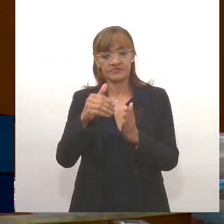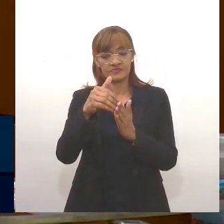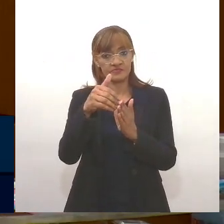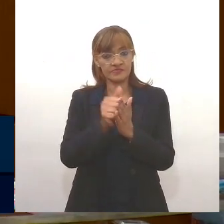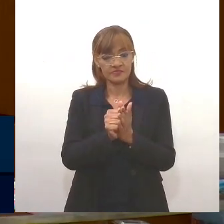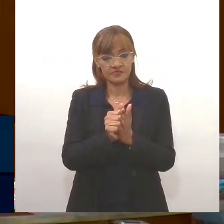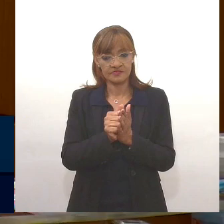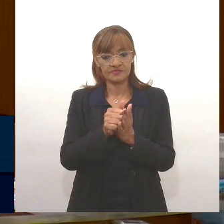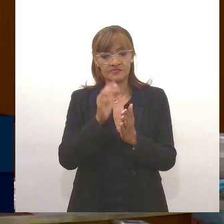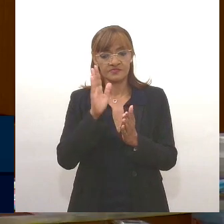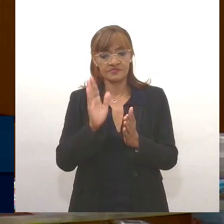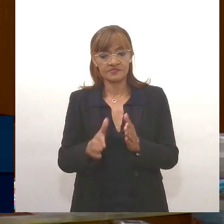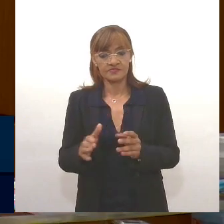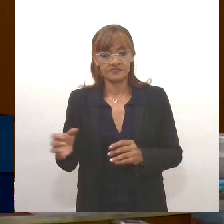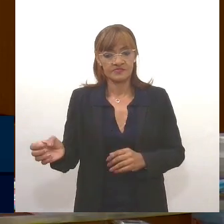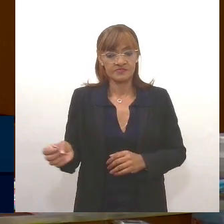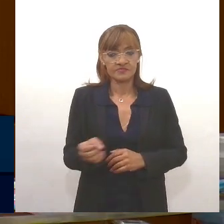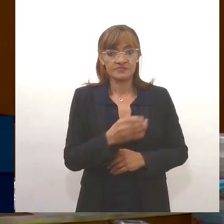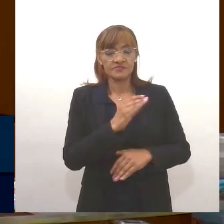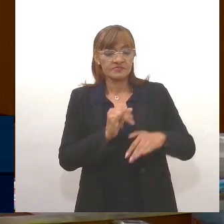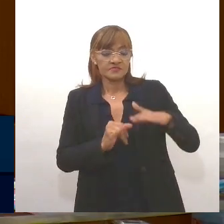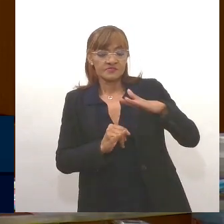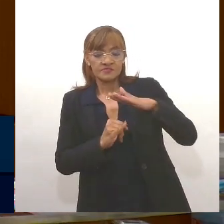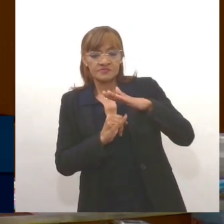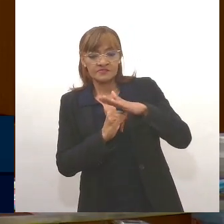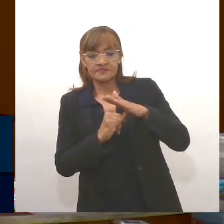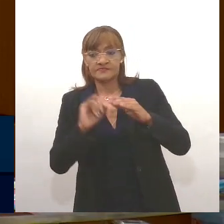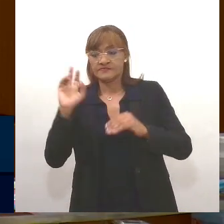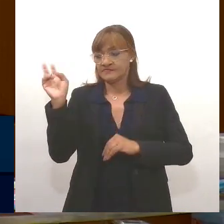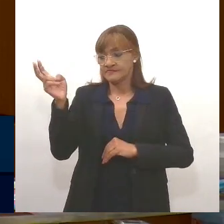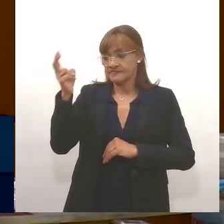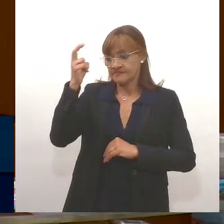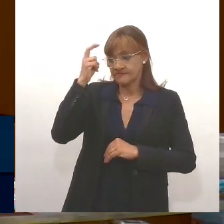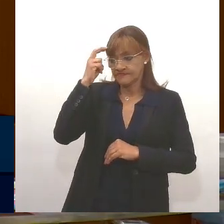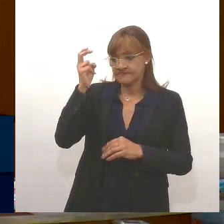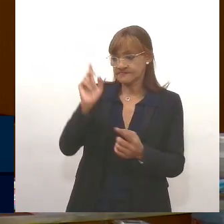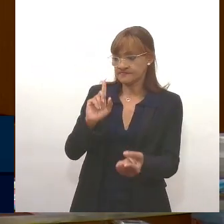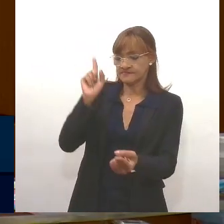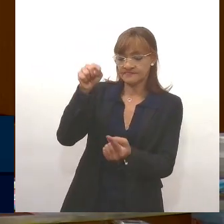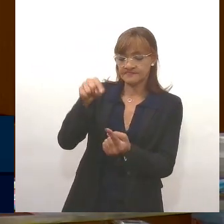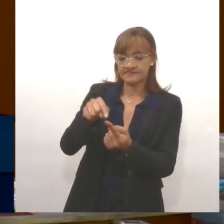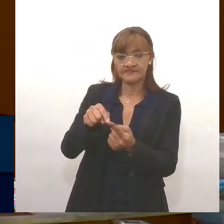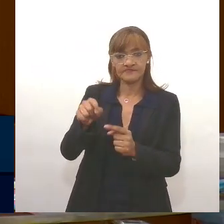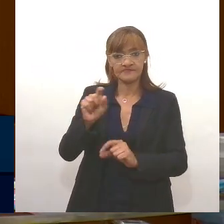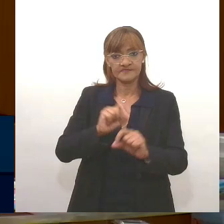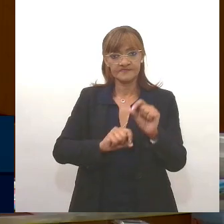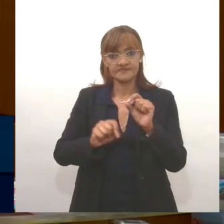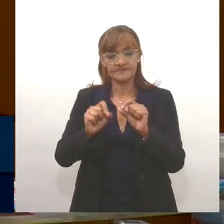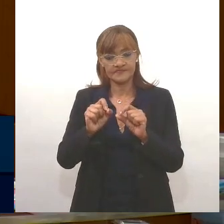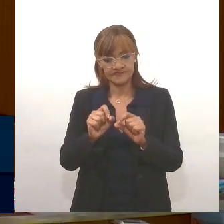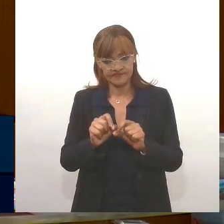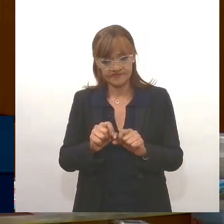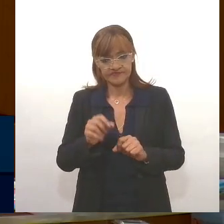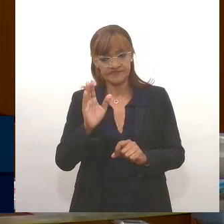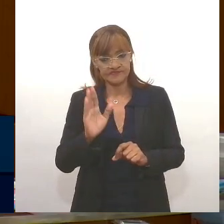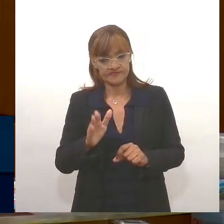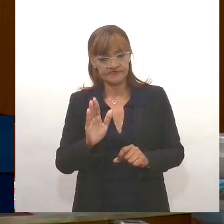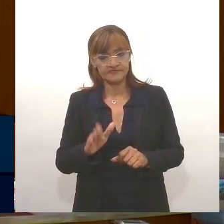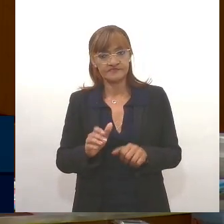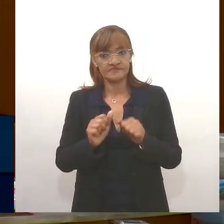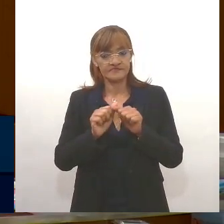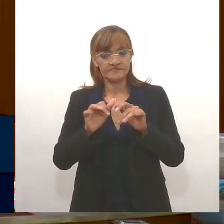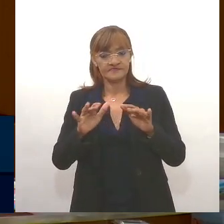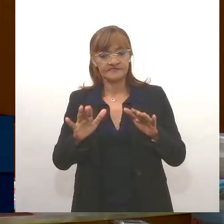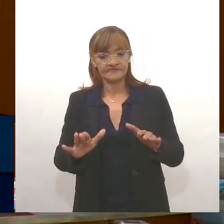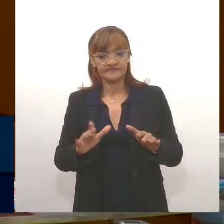novas instituições culturais com o objetivo de consolidar e ampliar o registro de